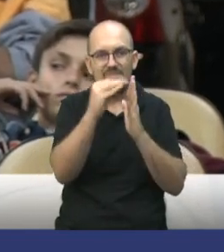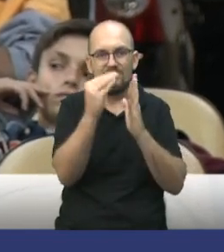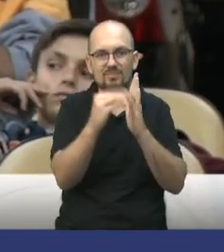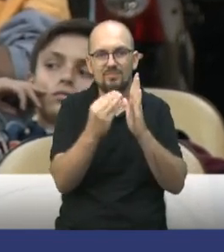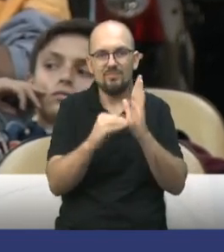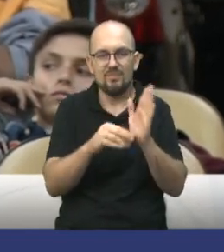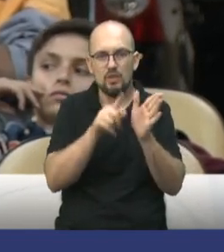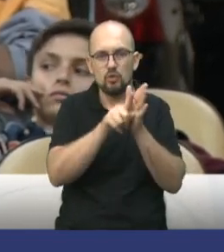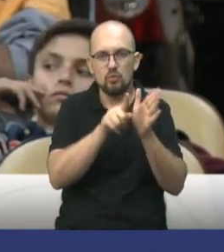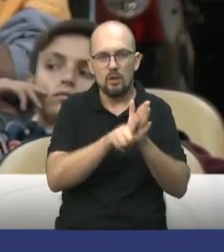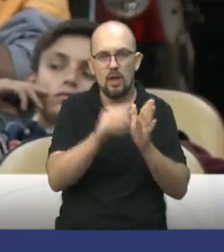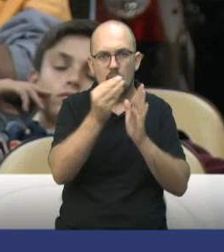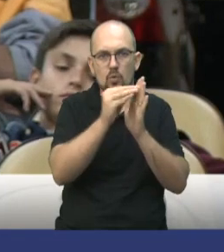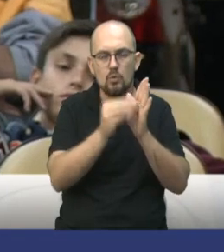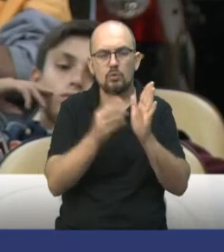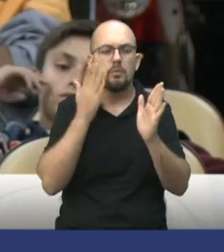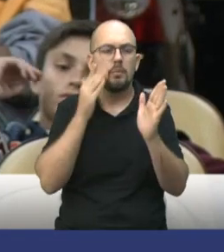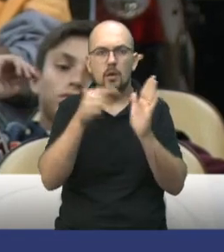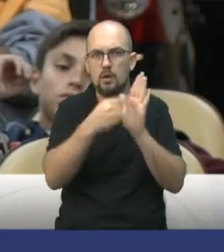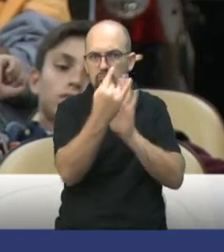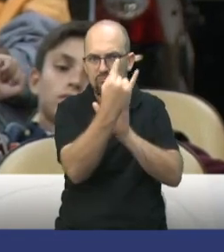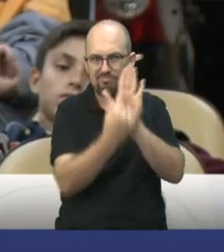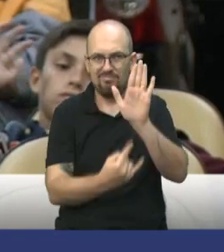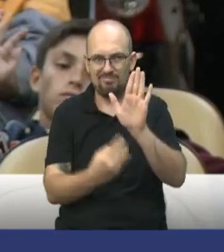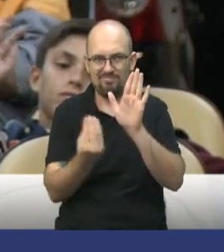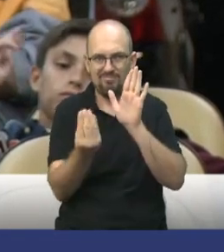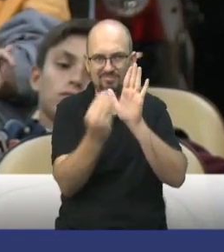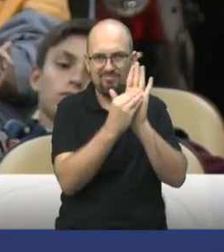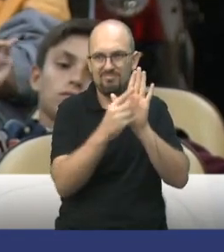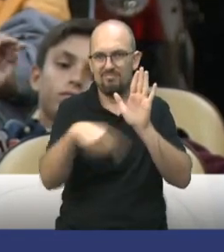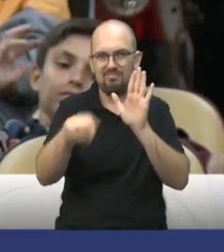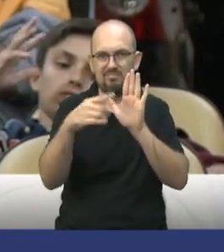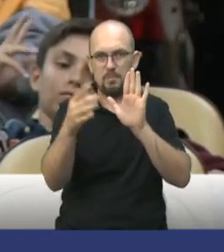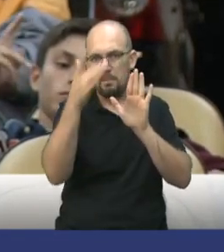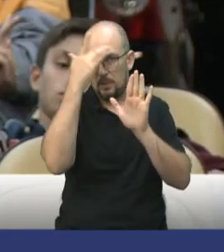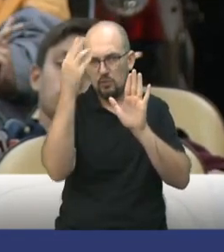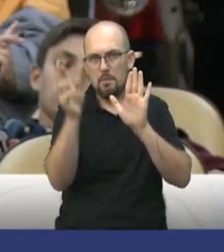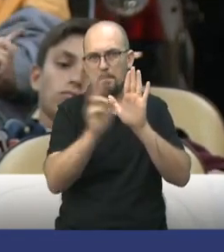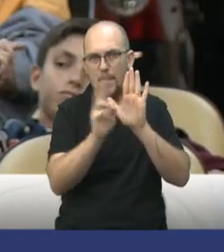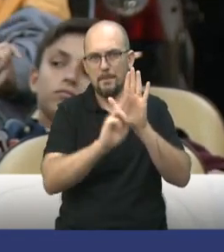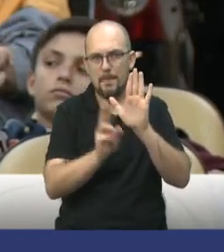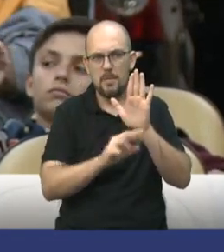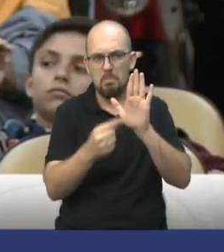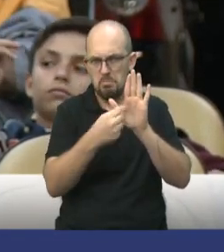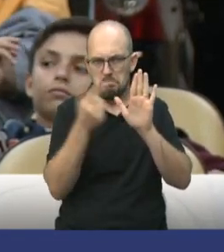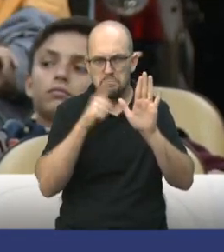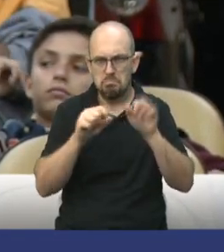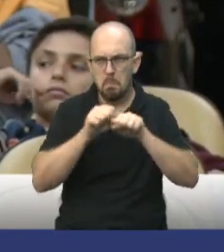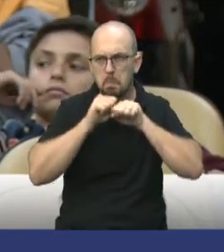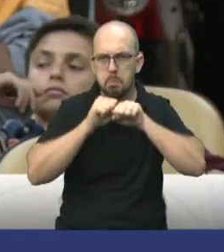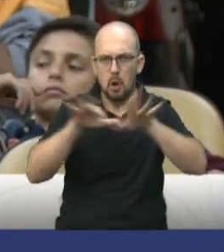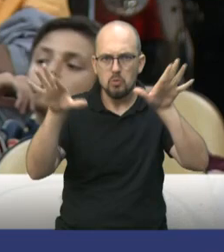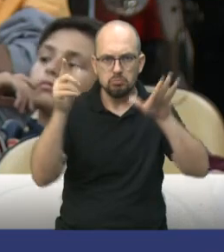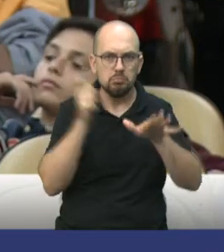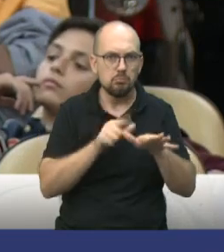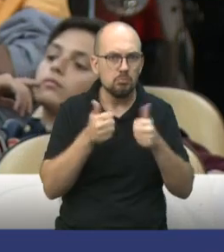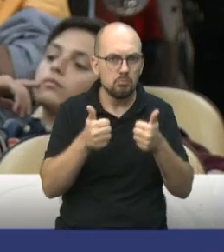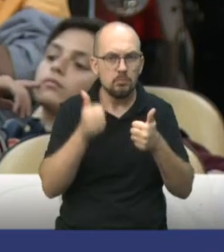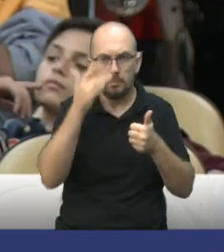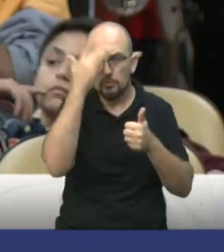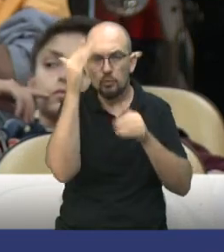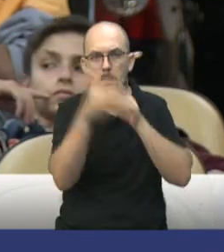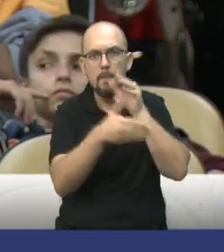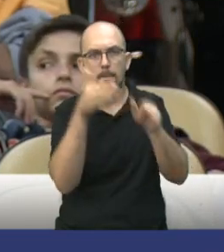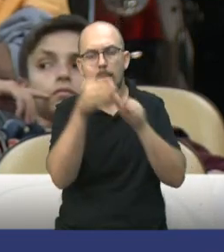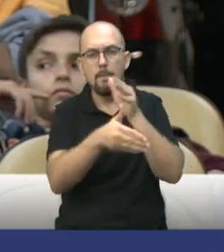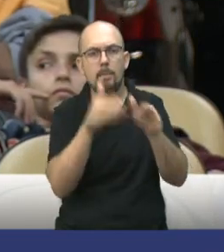gente precisa saber se esse questionário que é disponibilizado, ele tem um alcance significativo para que possa ser